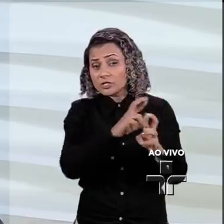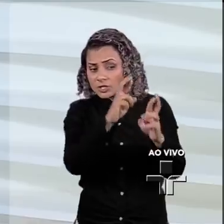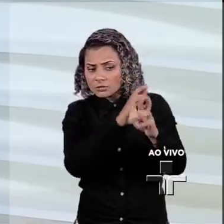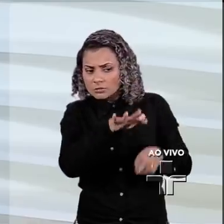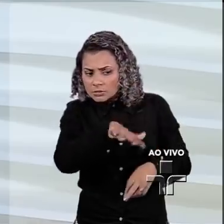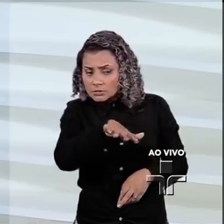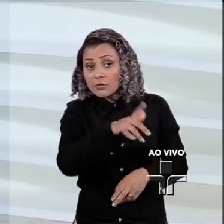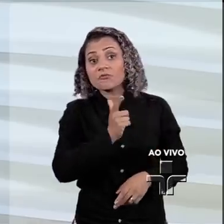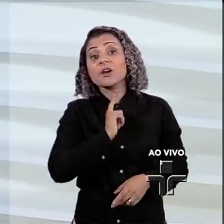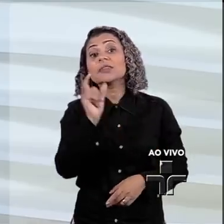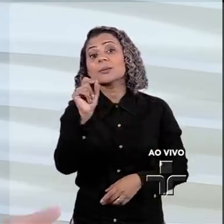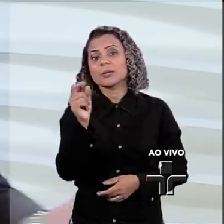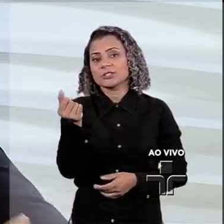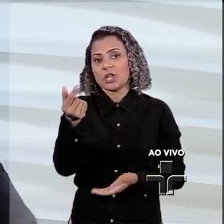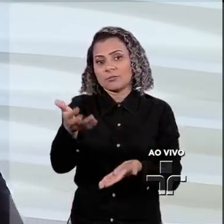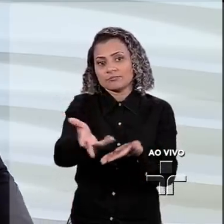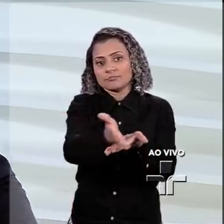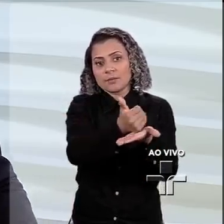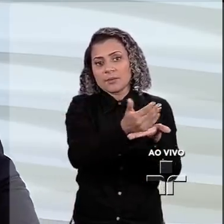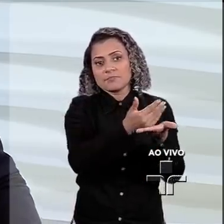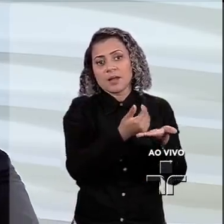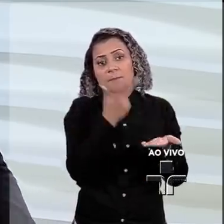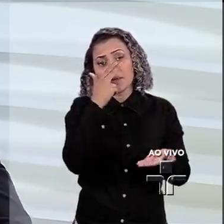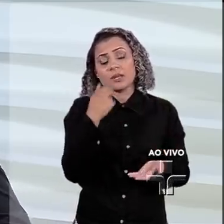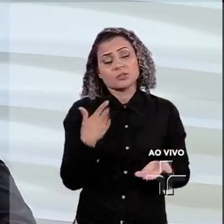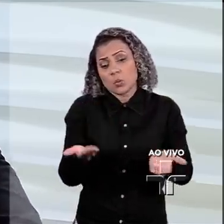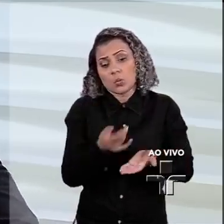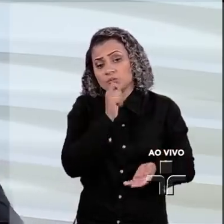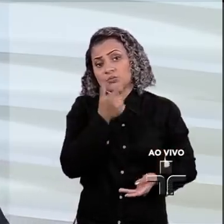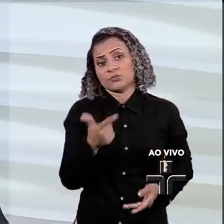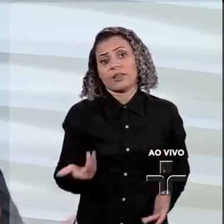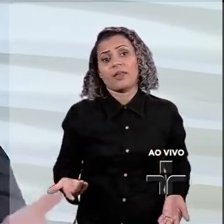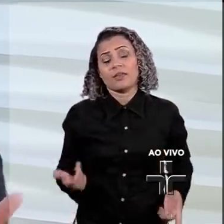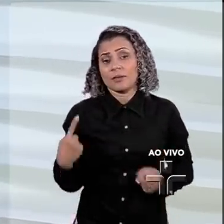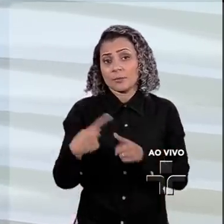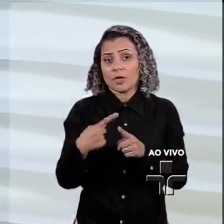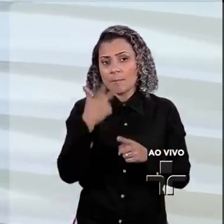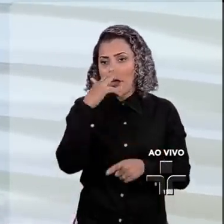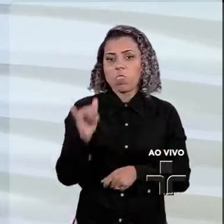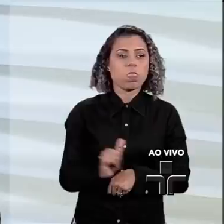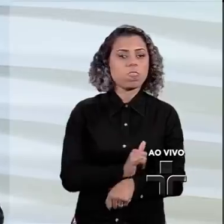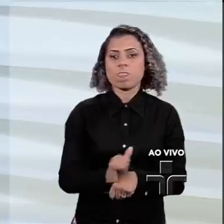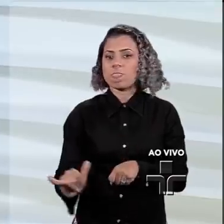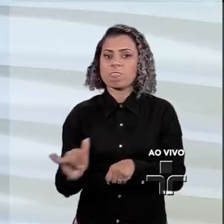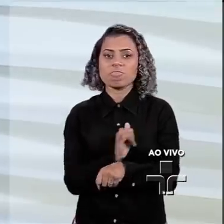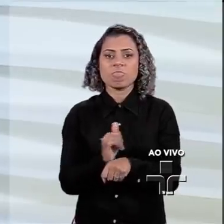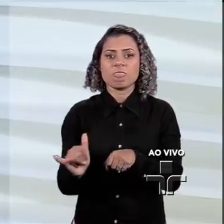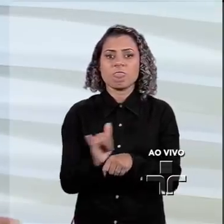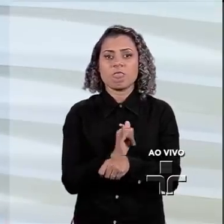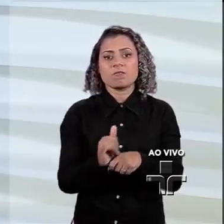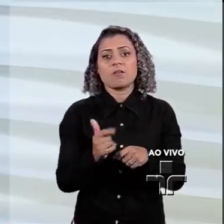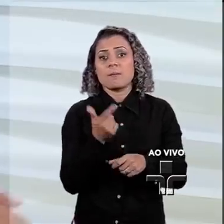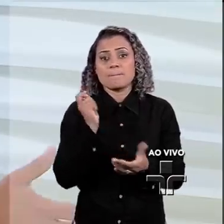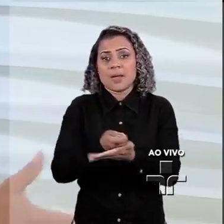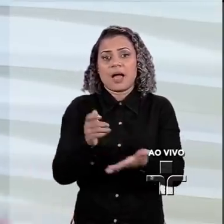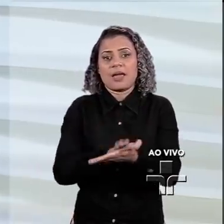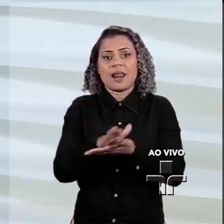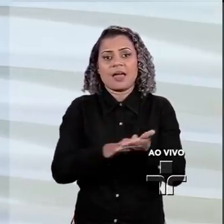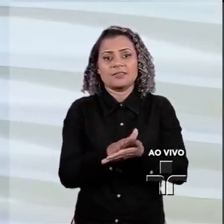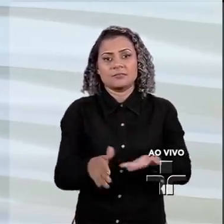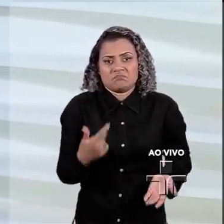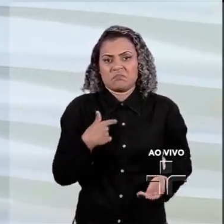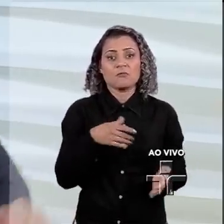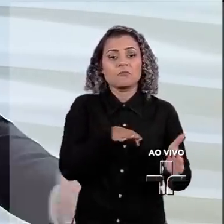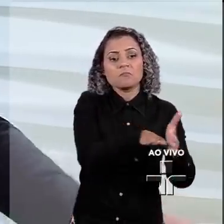uma receita e um pagamento que hoje ele não faz, né? Porque hoje ele acaba burlando o sistema, ele não paga, ele, vou parar